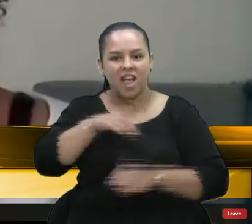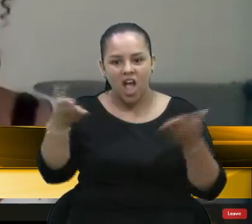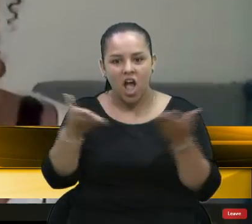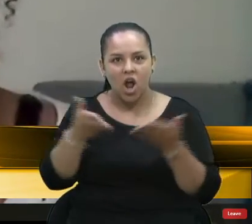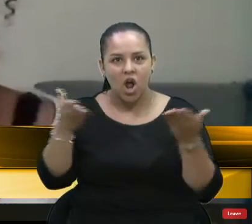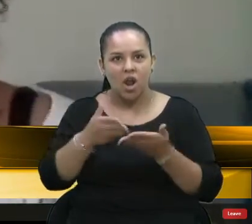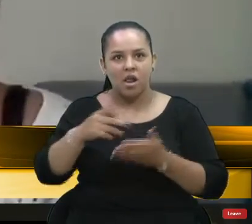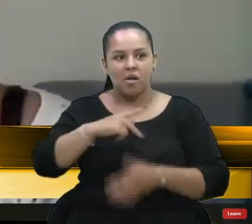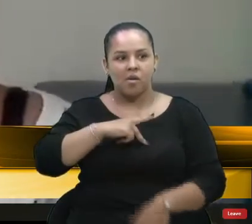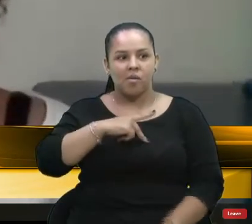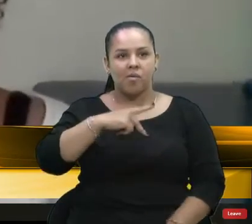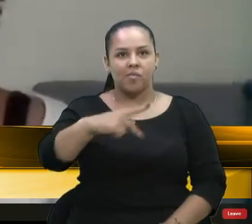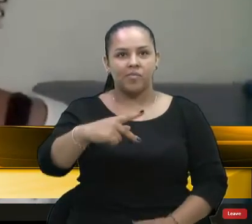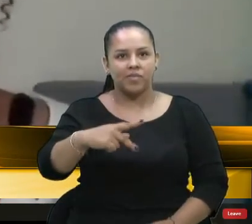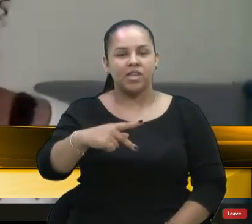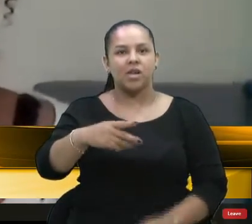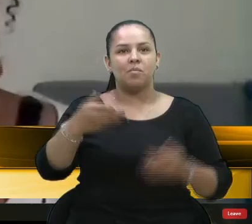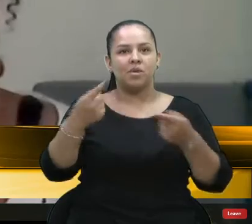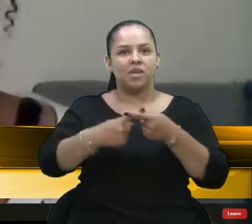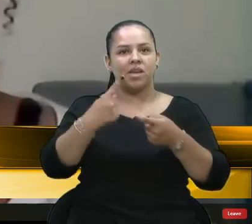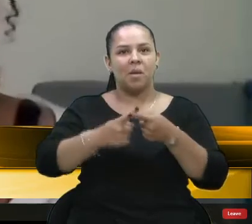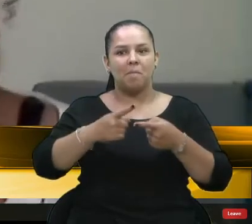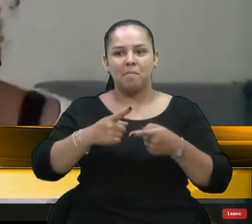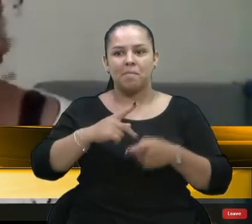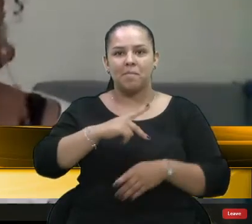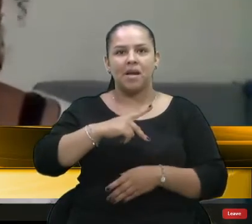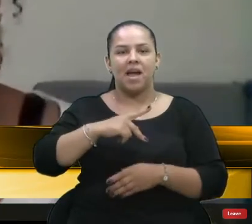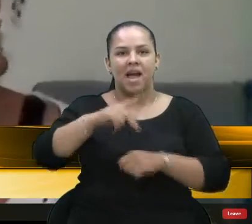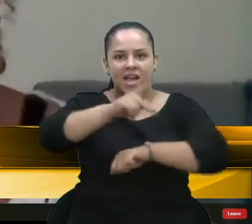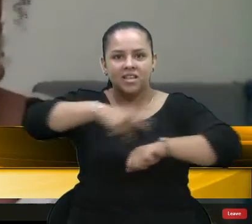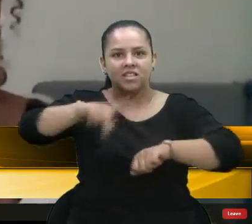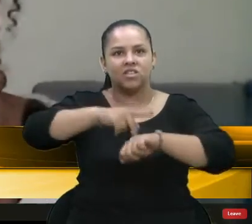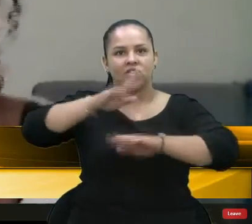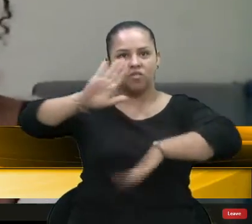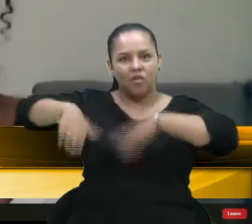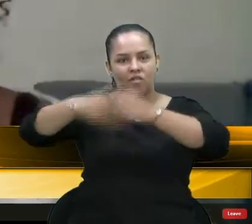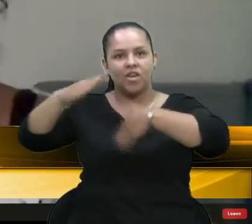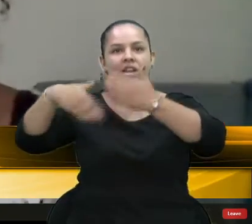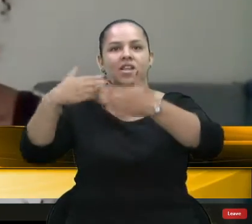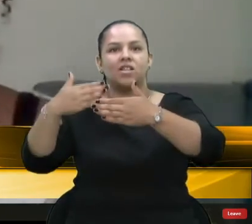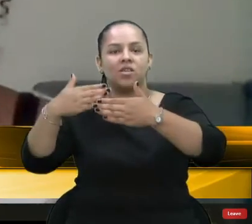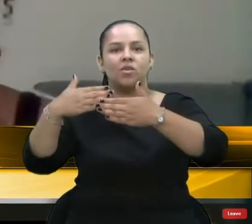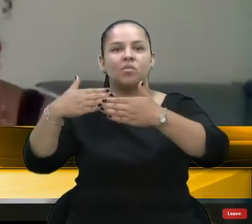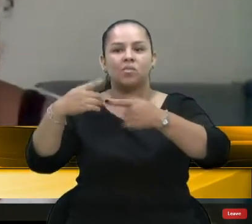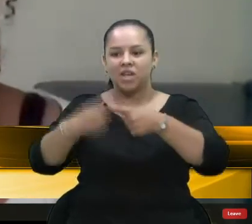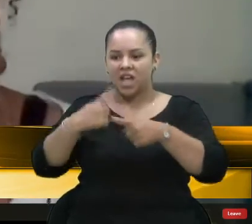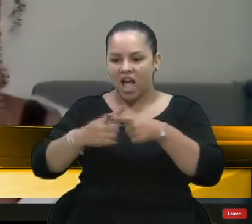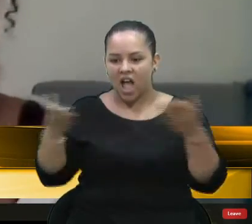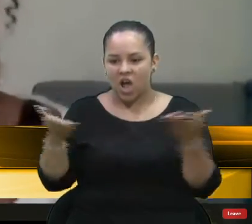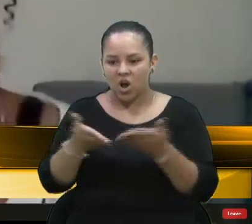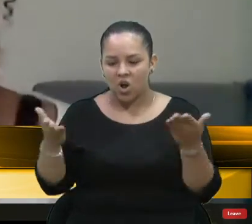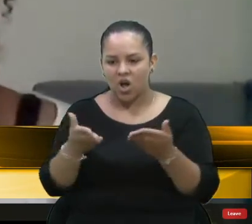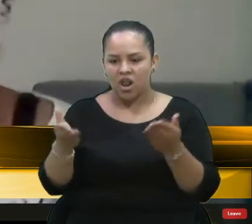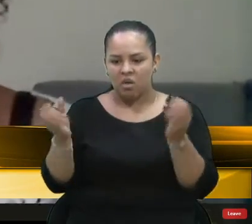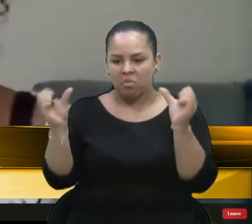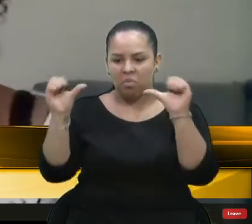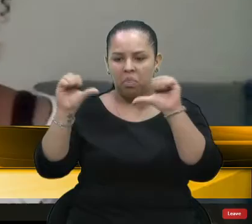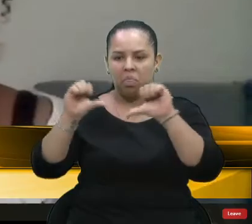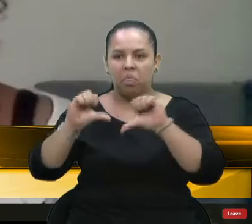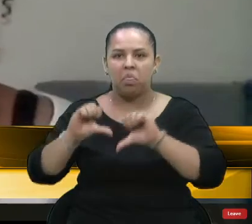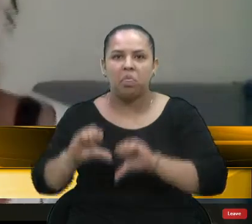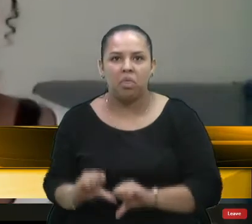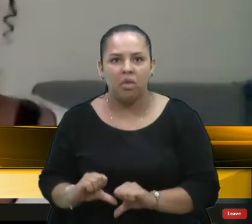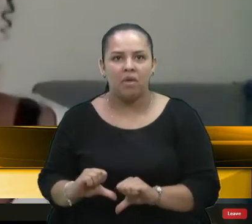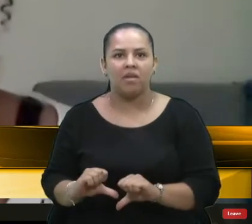de um país que já foi um país de desenvolvimento, que já foi um país de pleno emprego e que agora é um país de miséria, agora é um país